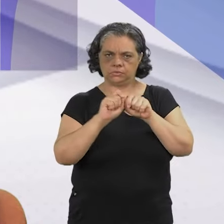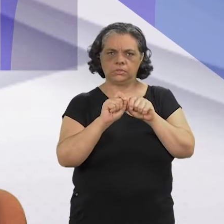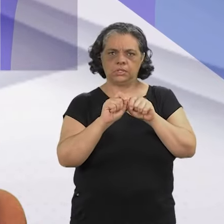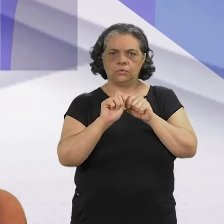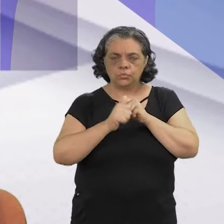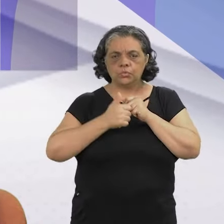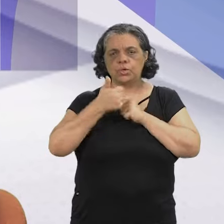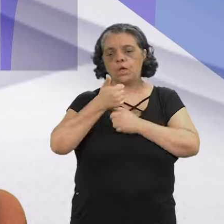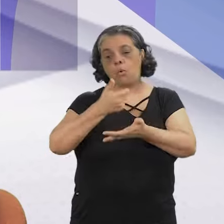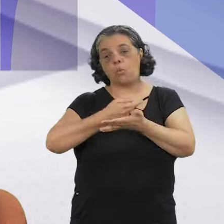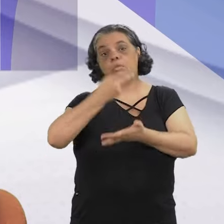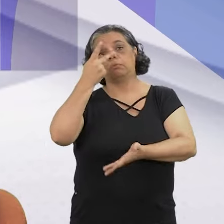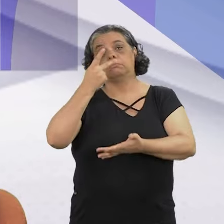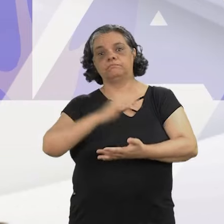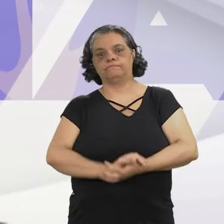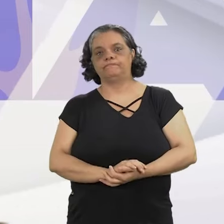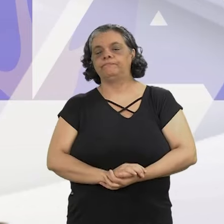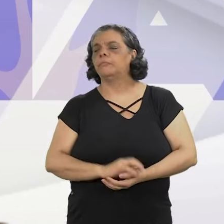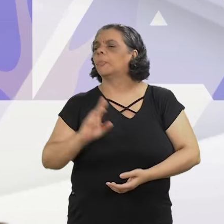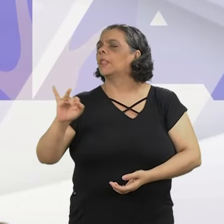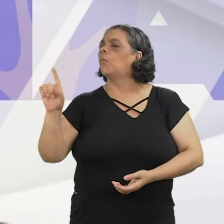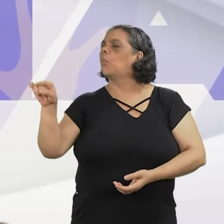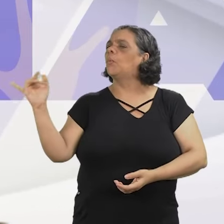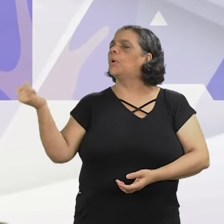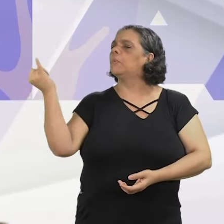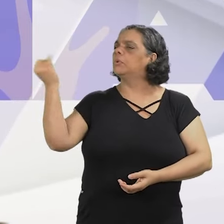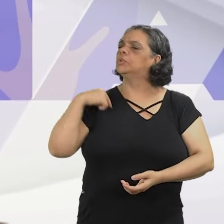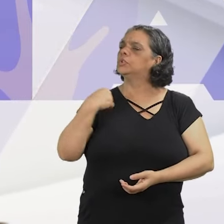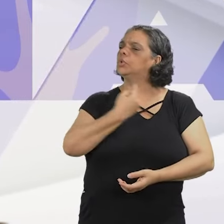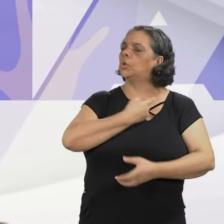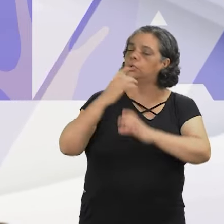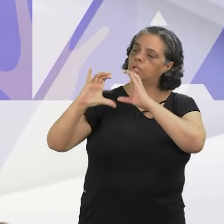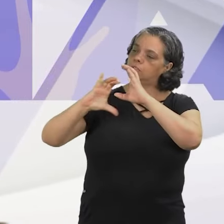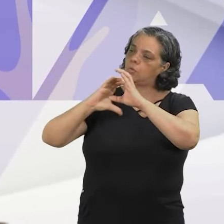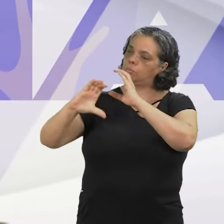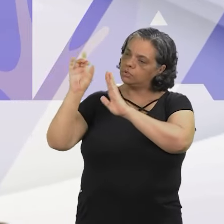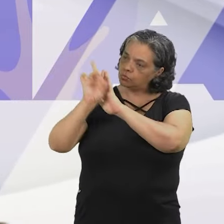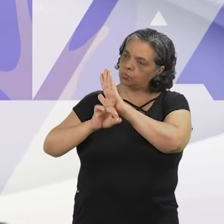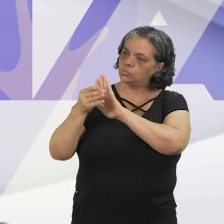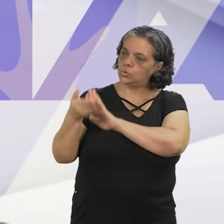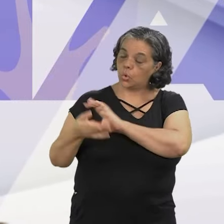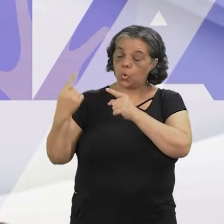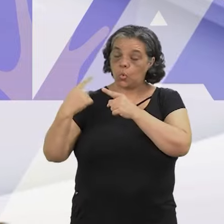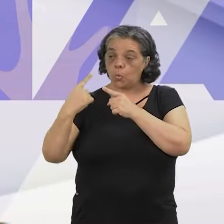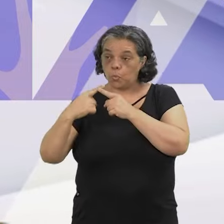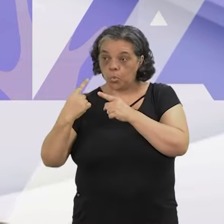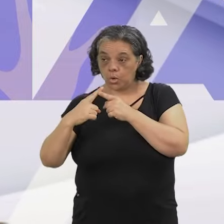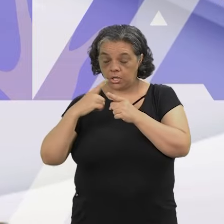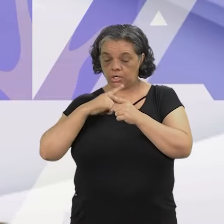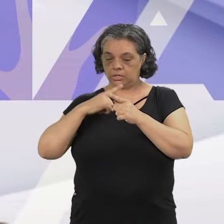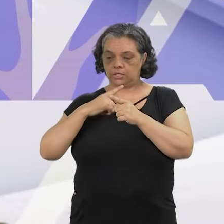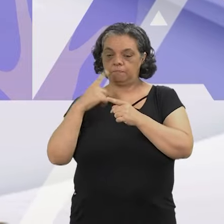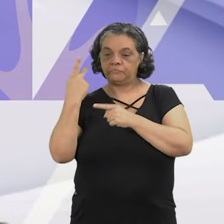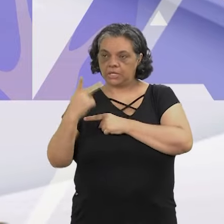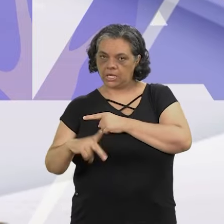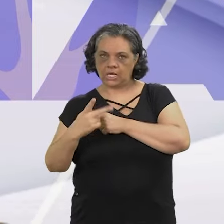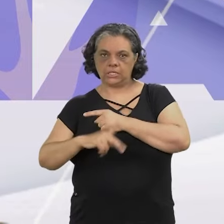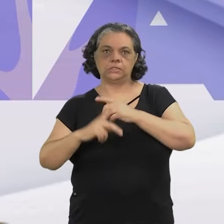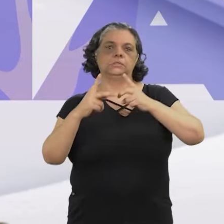efeito e realmente acontecer e qual é a importância da gente entender a comunicação como direito porque ter